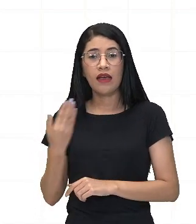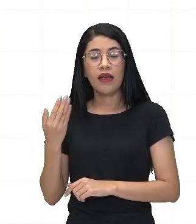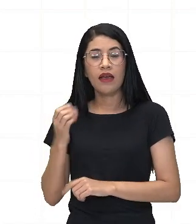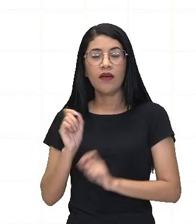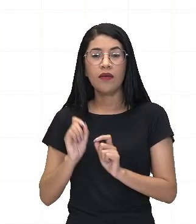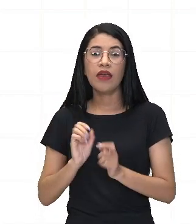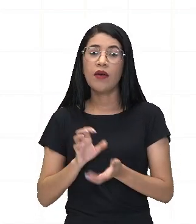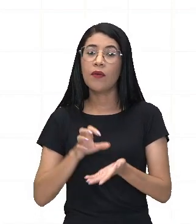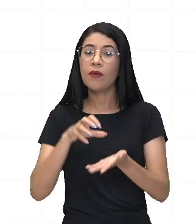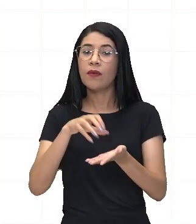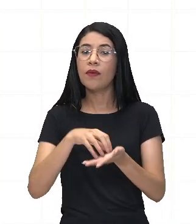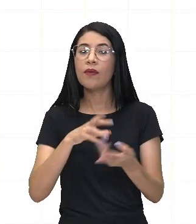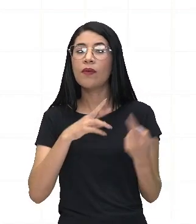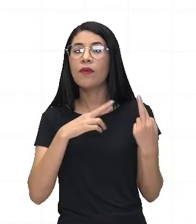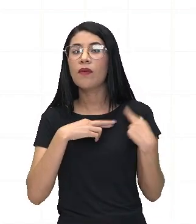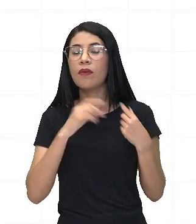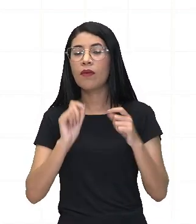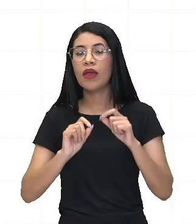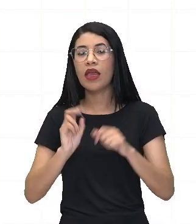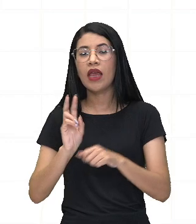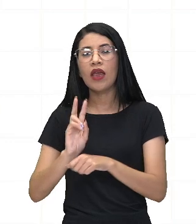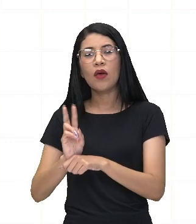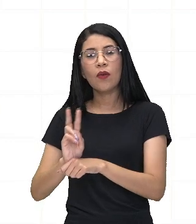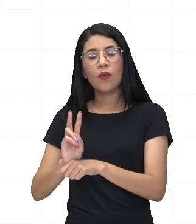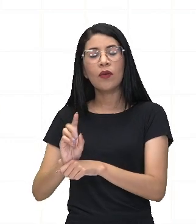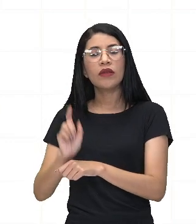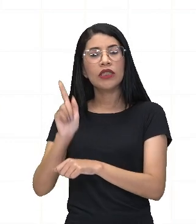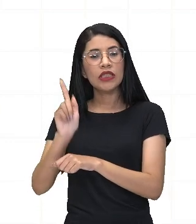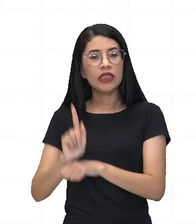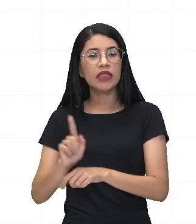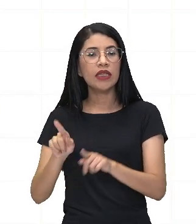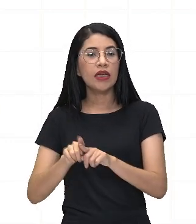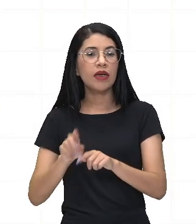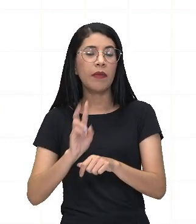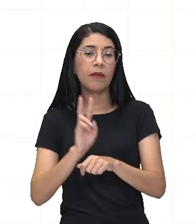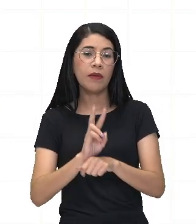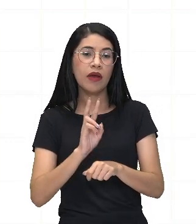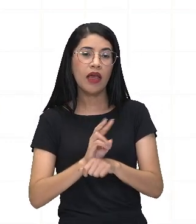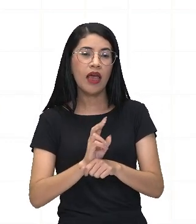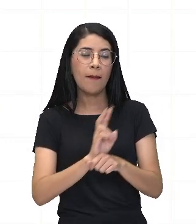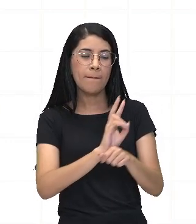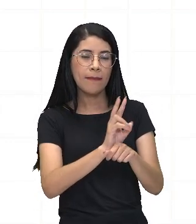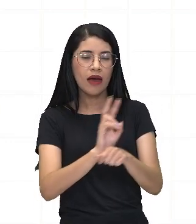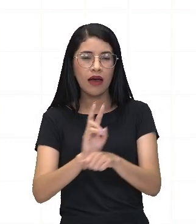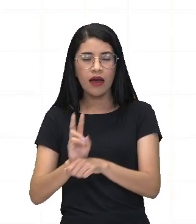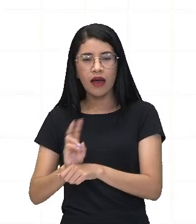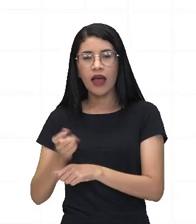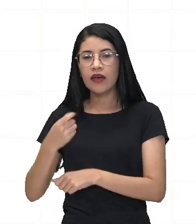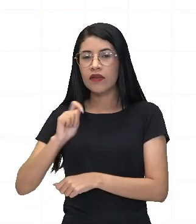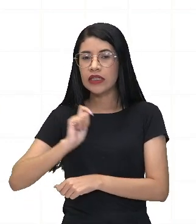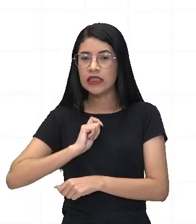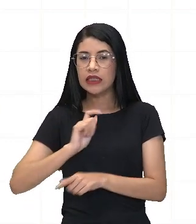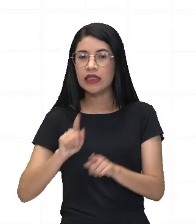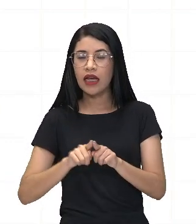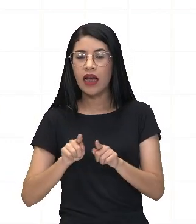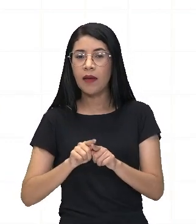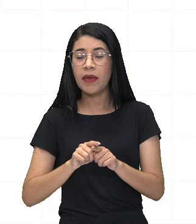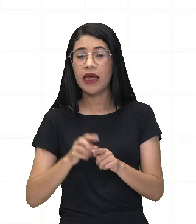que é responsável por gerir, proteger, monitorar e fiscalizar